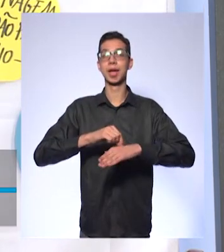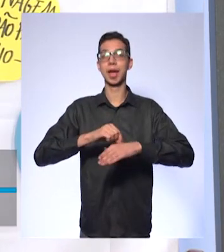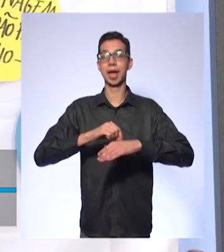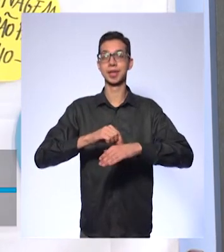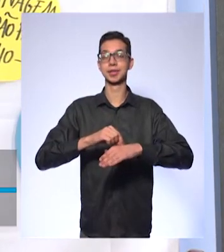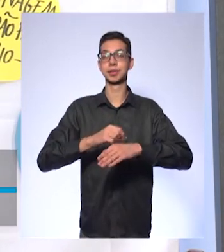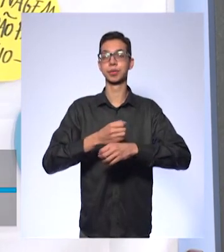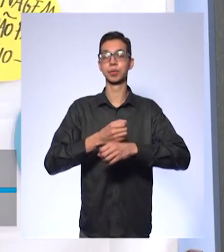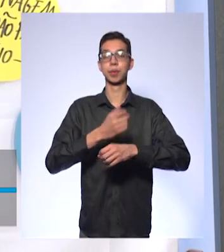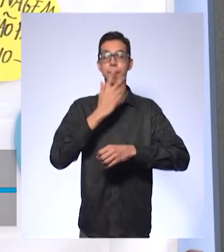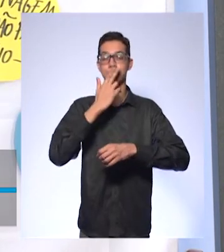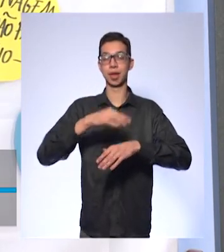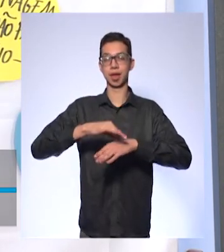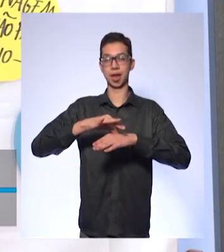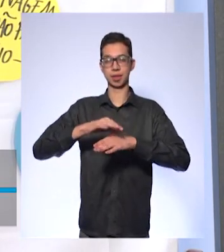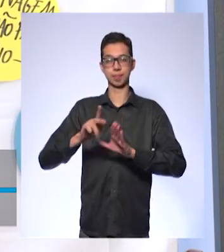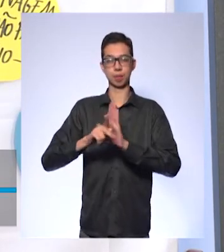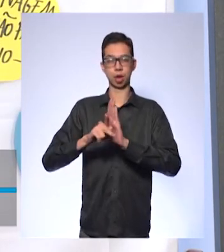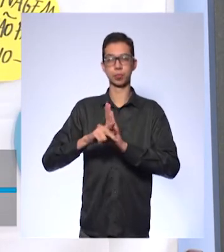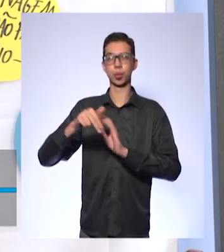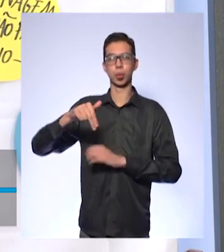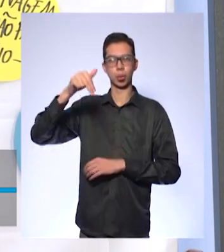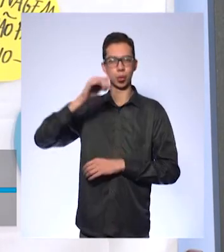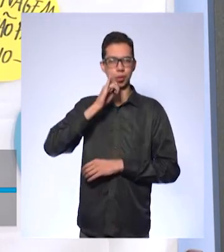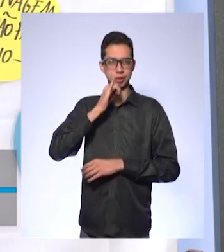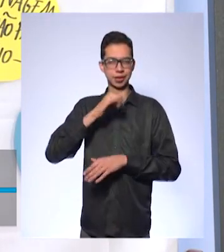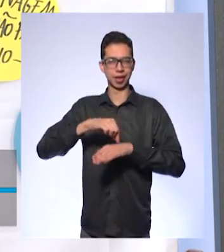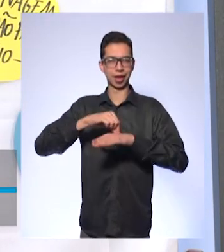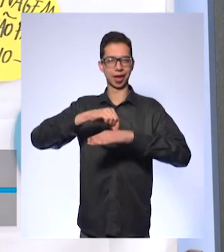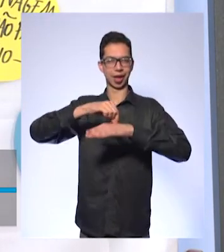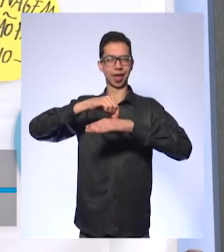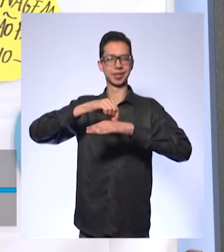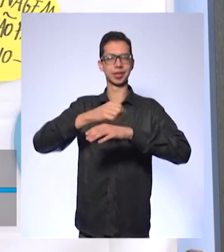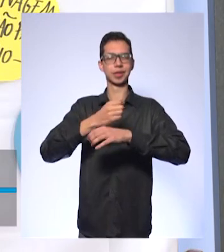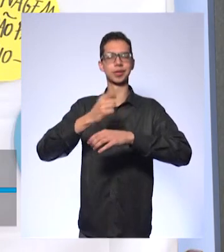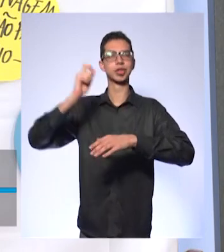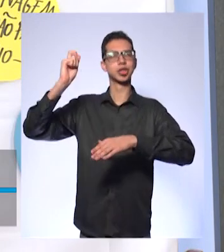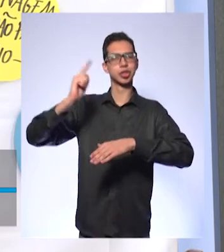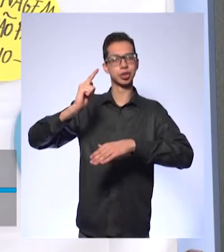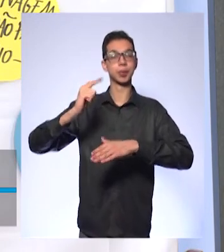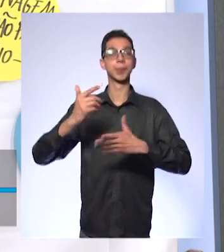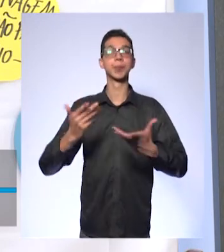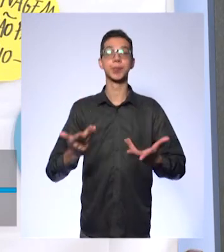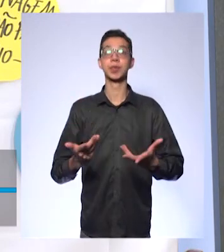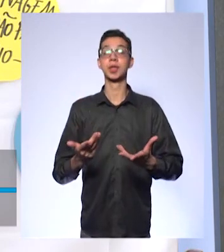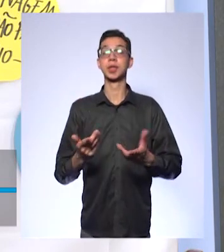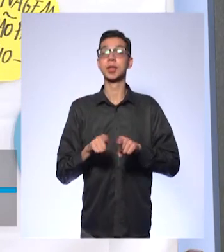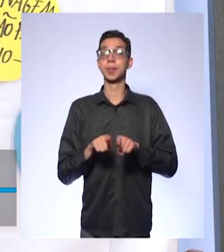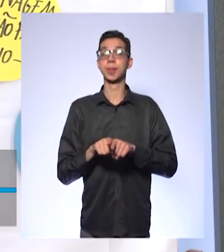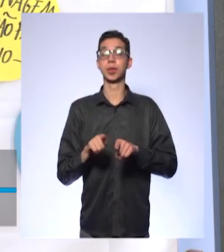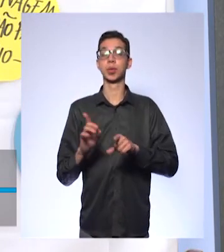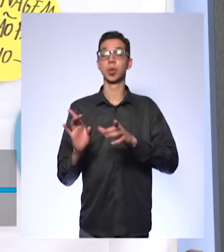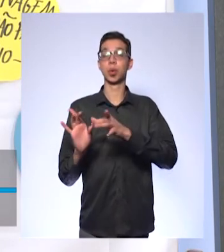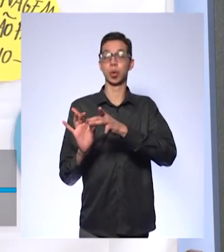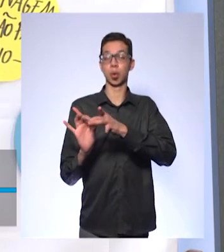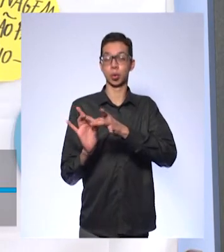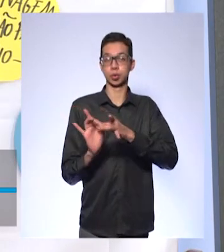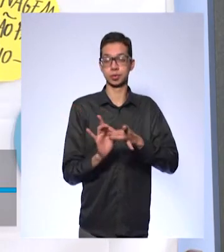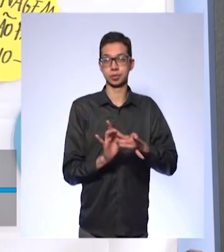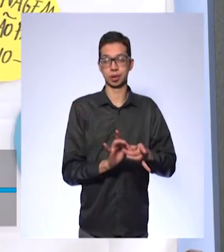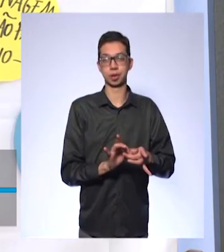commodity e neste momento da história, dentro aí desse contexto, né, do Brasil regencial, onde